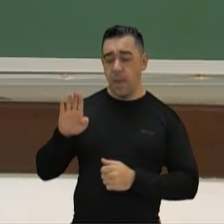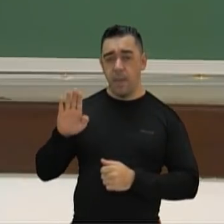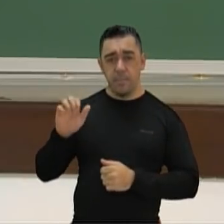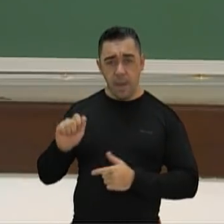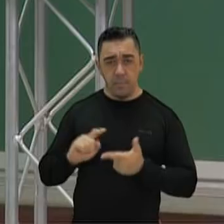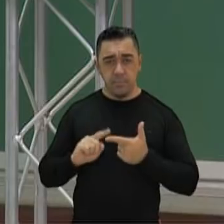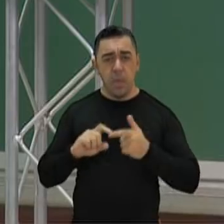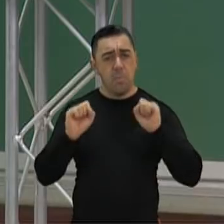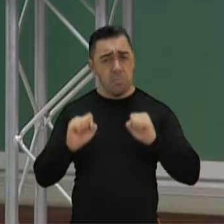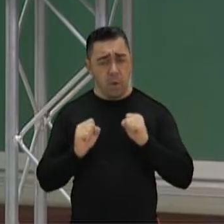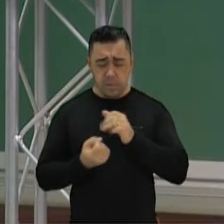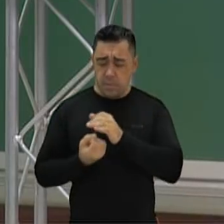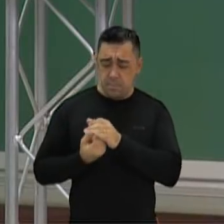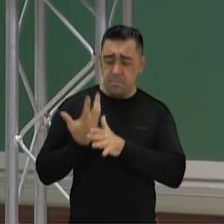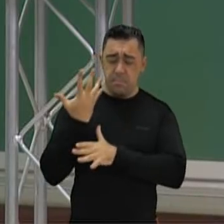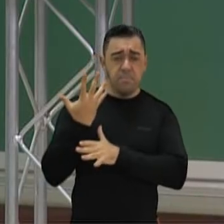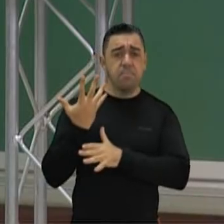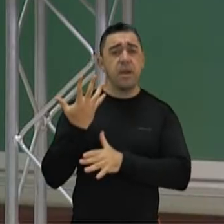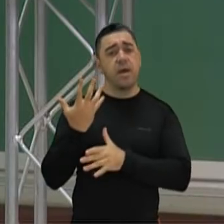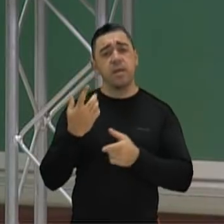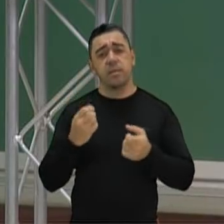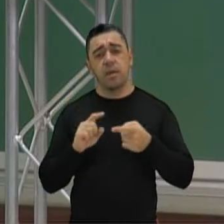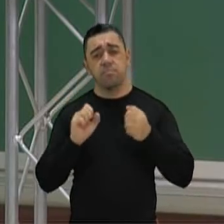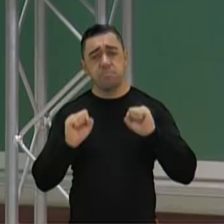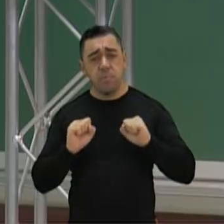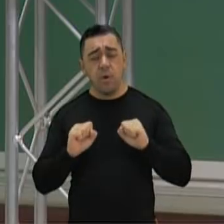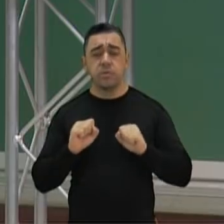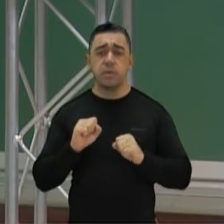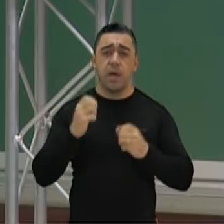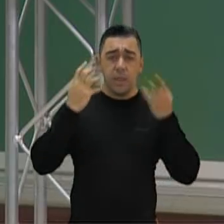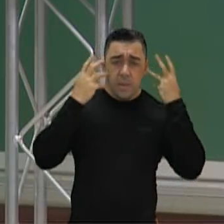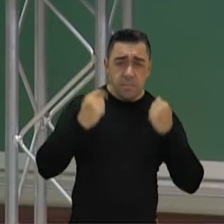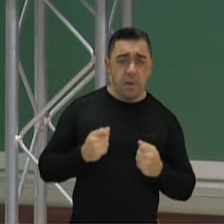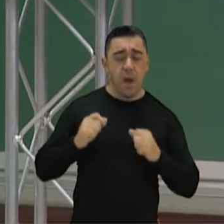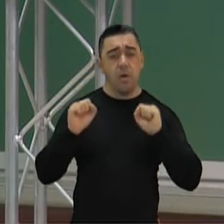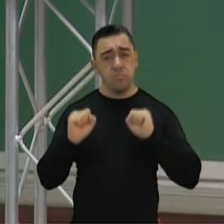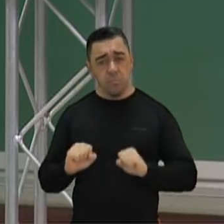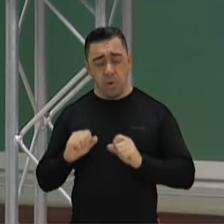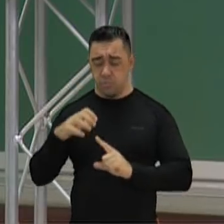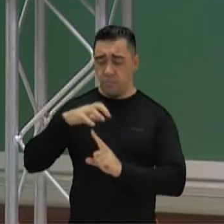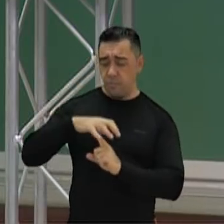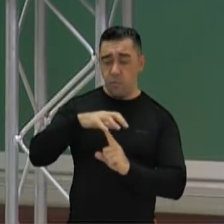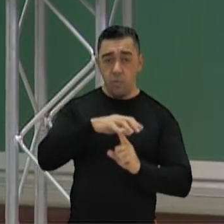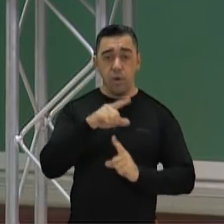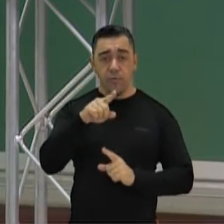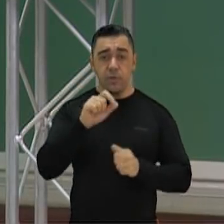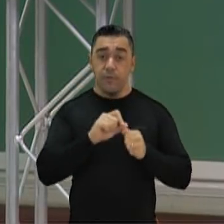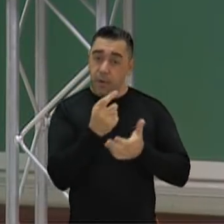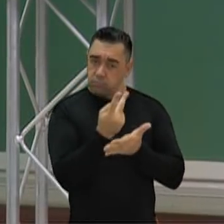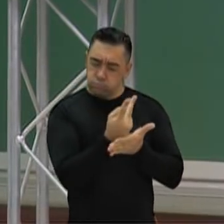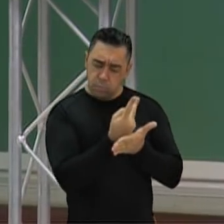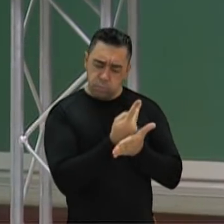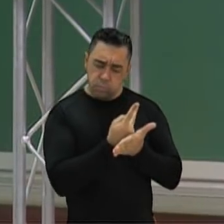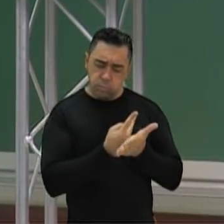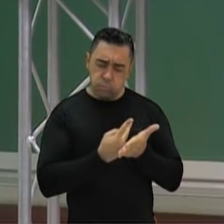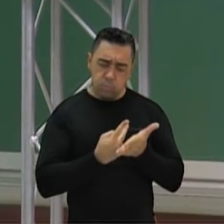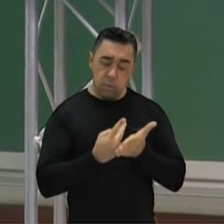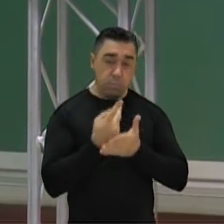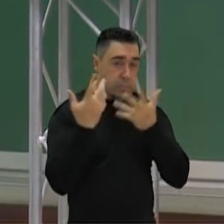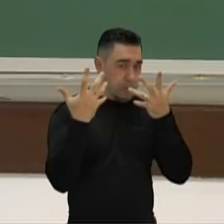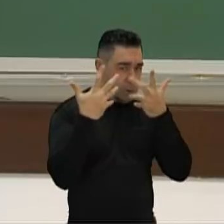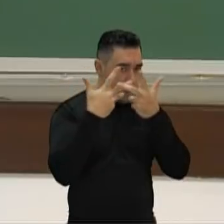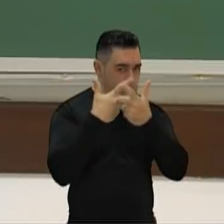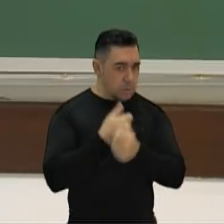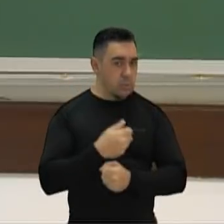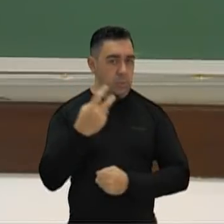uma planta que você goste, pode ser um animal, pode ser um fungo, um cogumelo. O importante é que você capriche na sua abertura do 2º